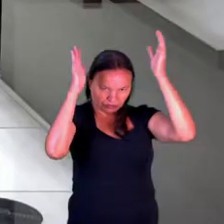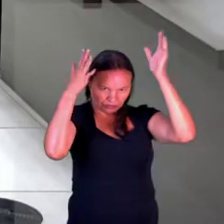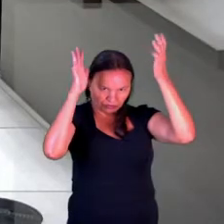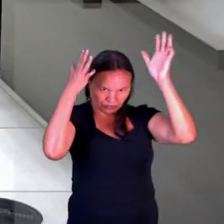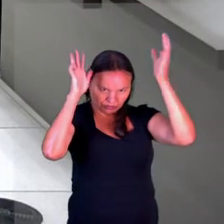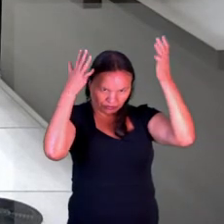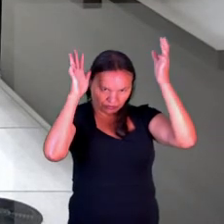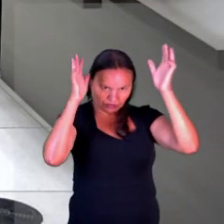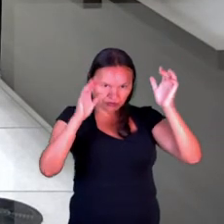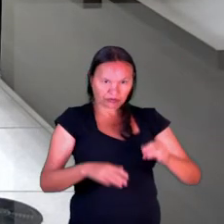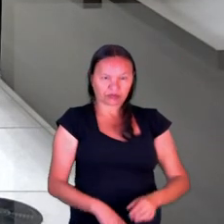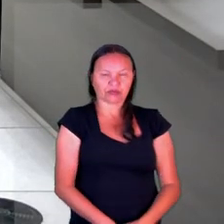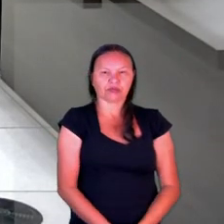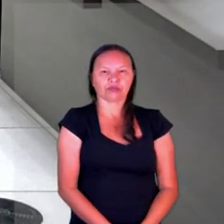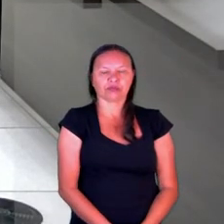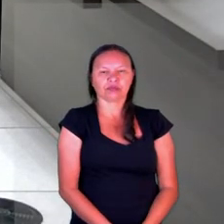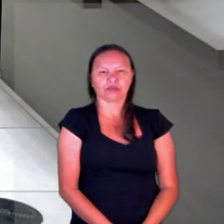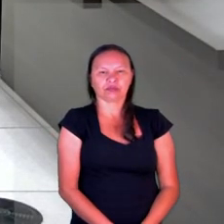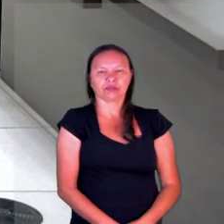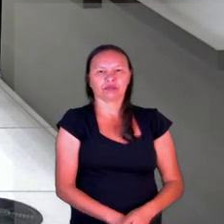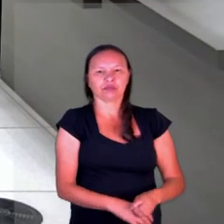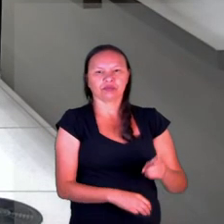alimentar Dr